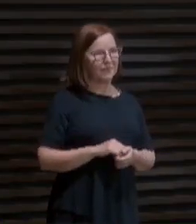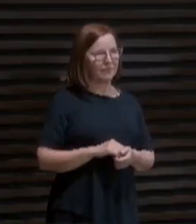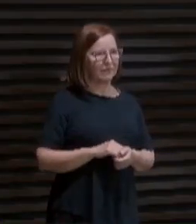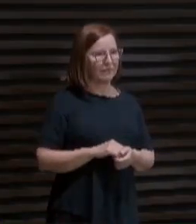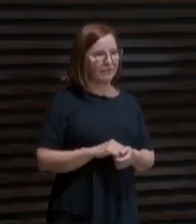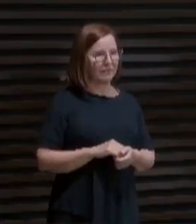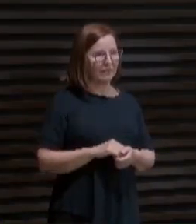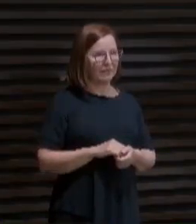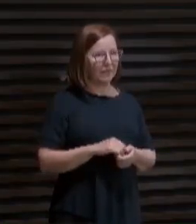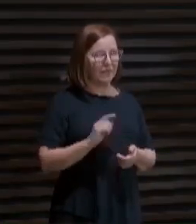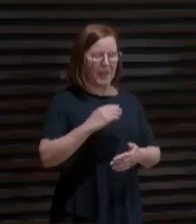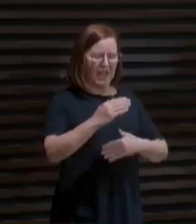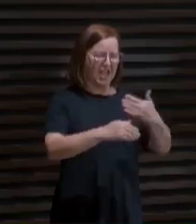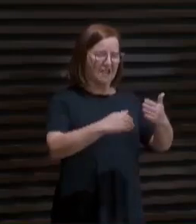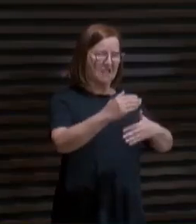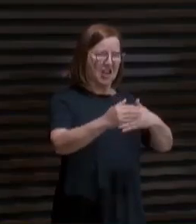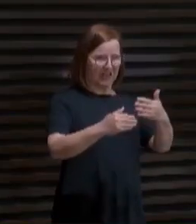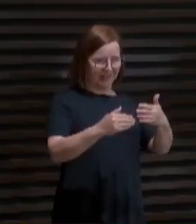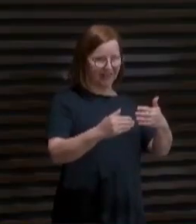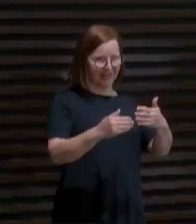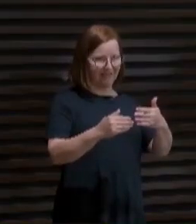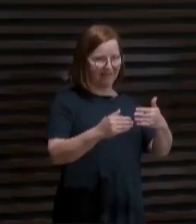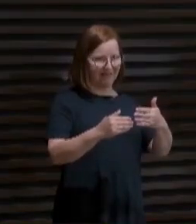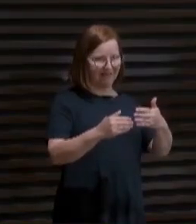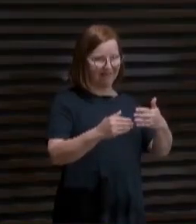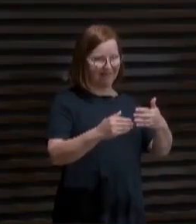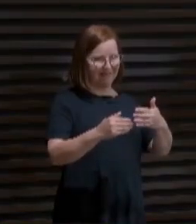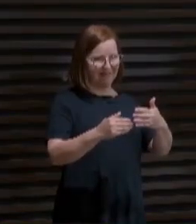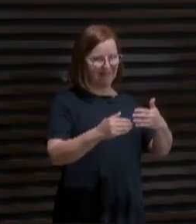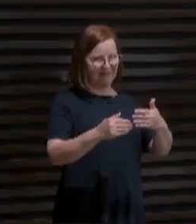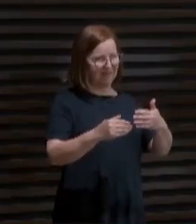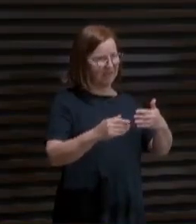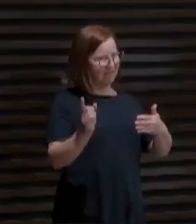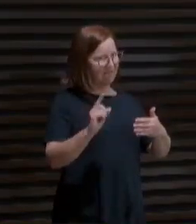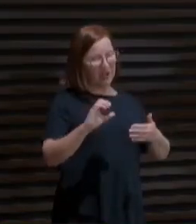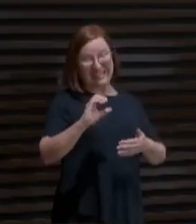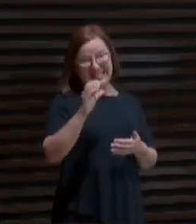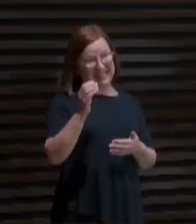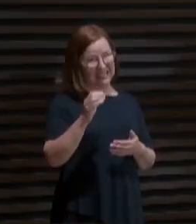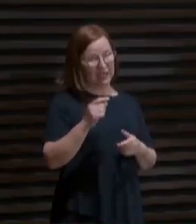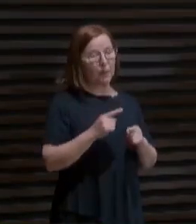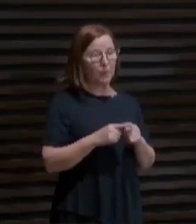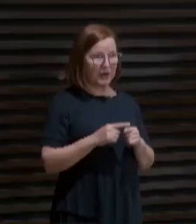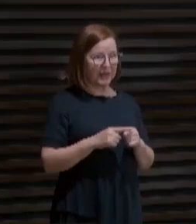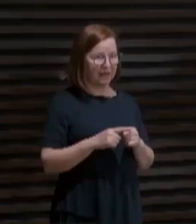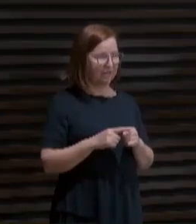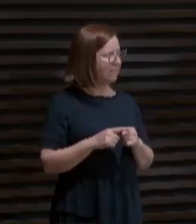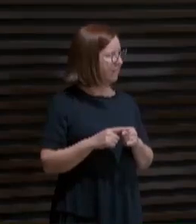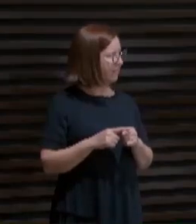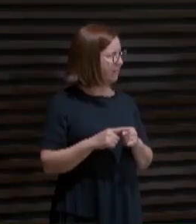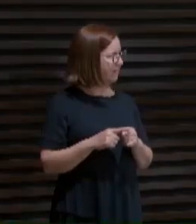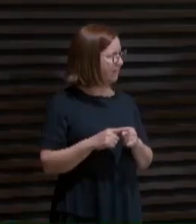Nem a evolução pode ser considerada realmente ciência, porque os